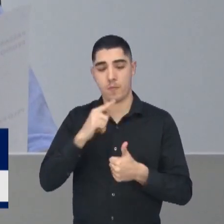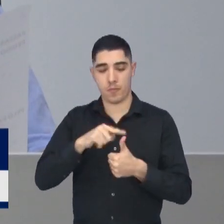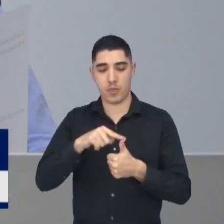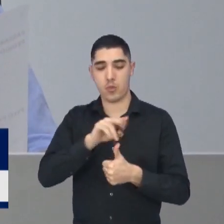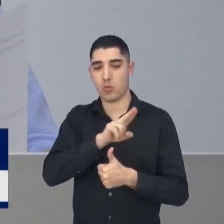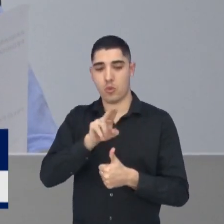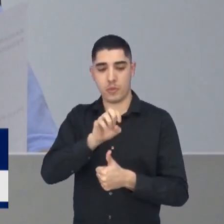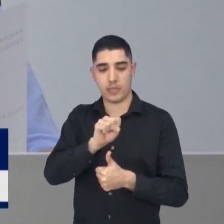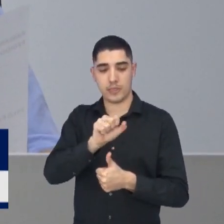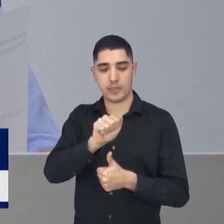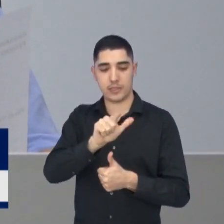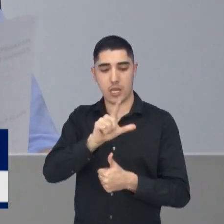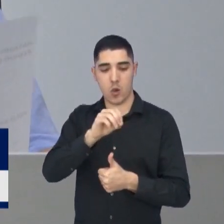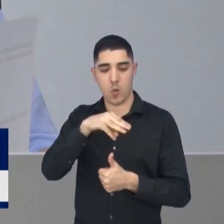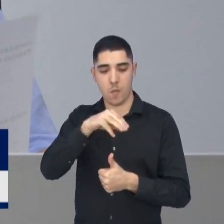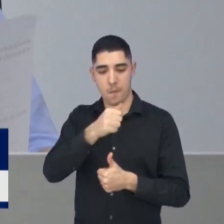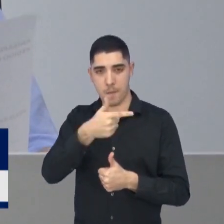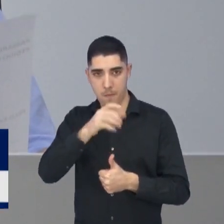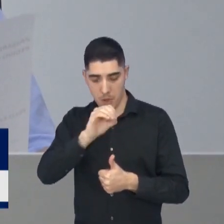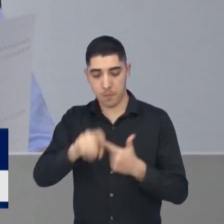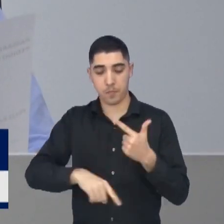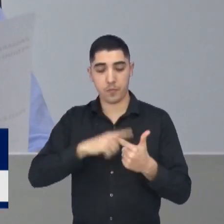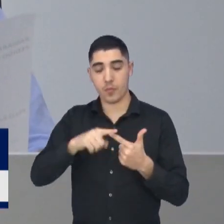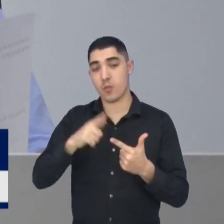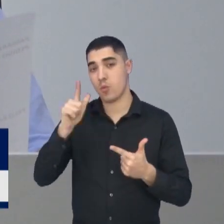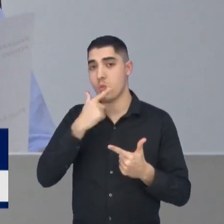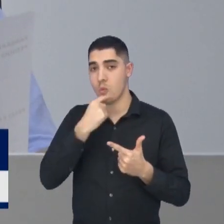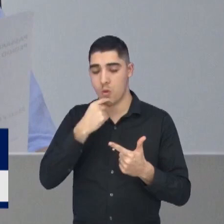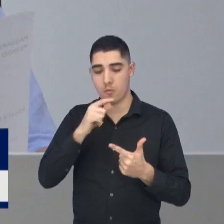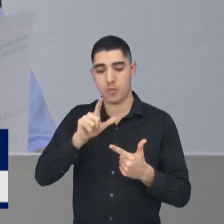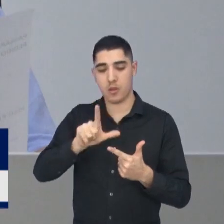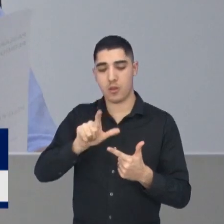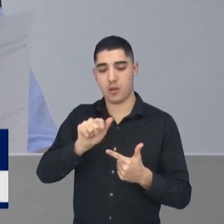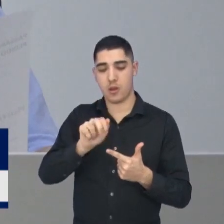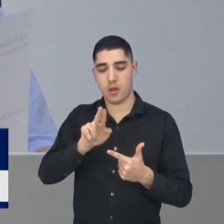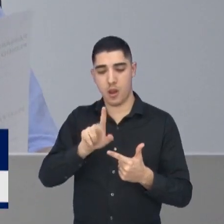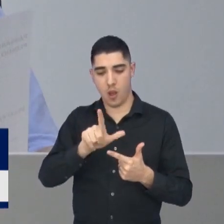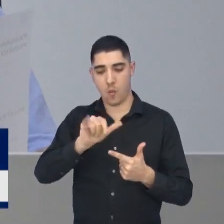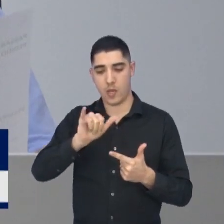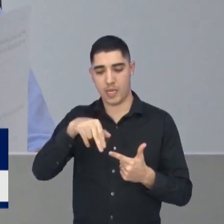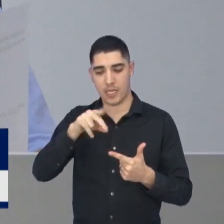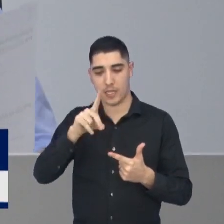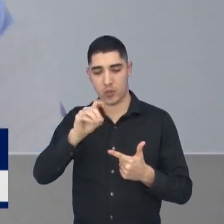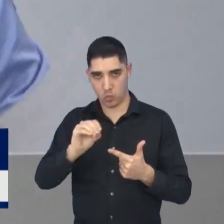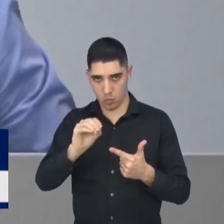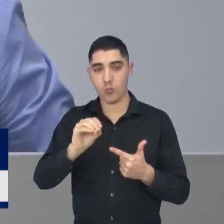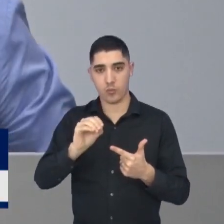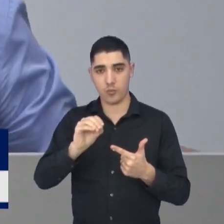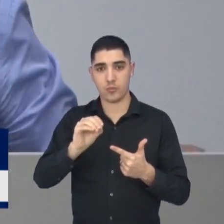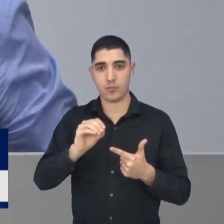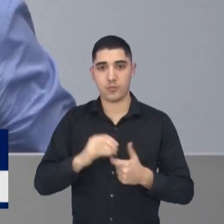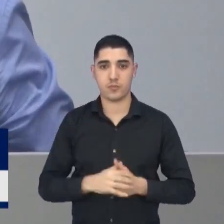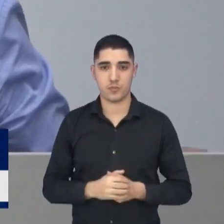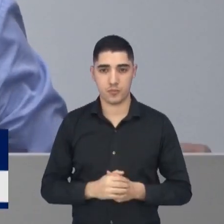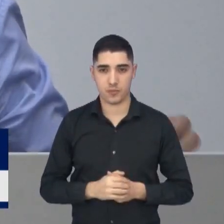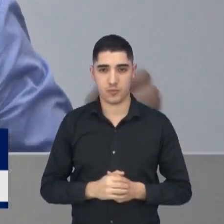Salomão Rodrigues Costa e do senhor Laulindo Sakaki.